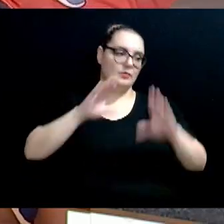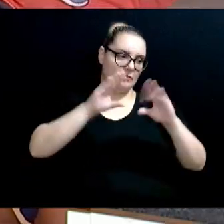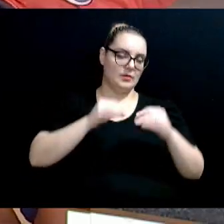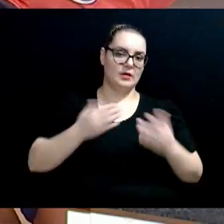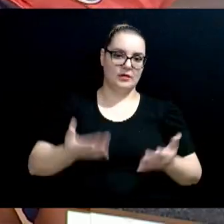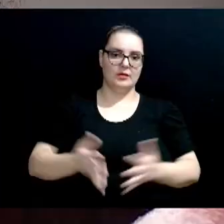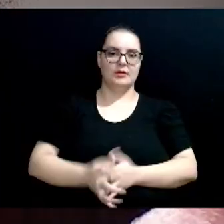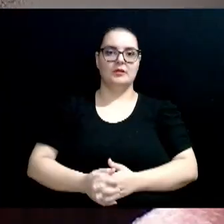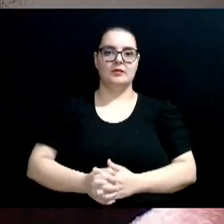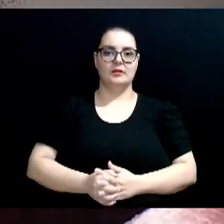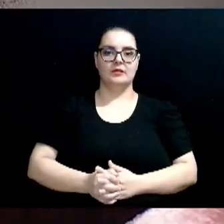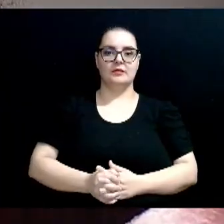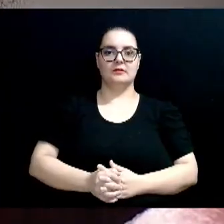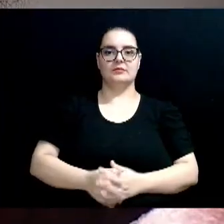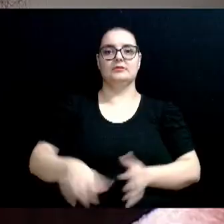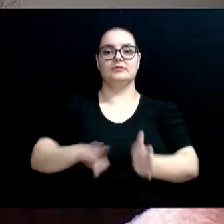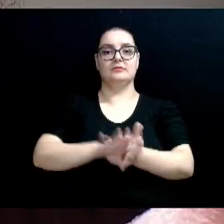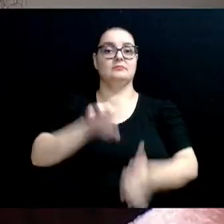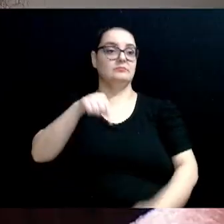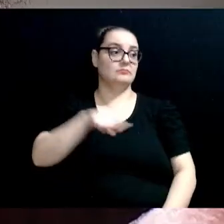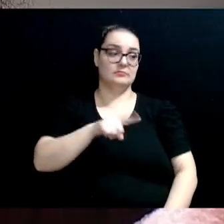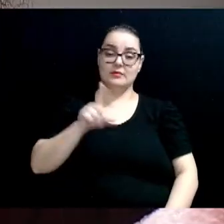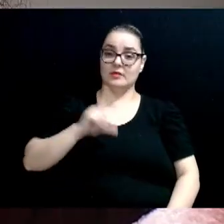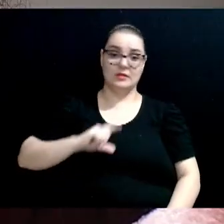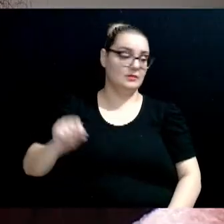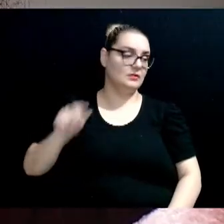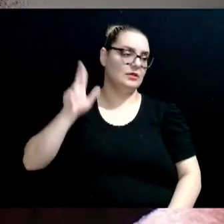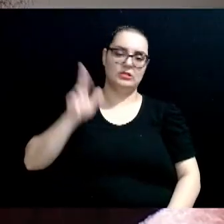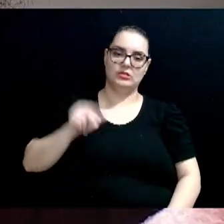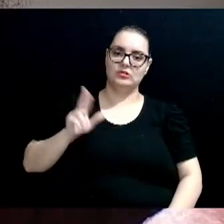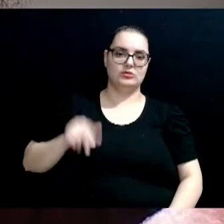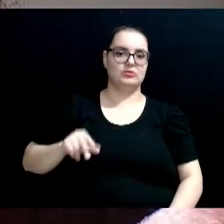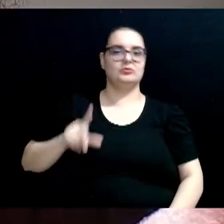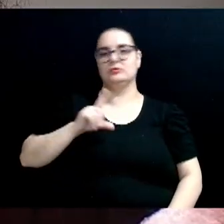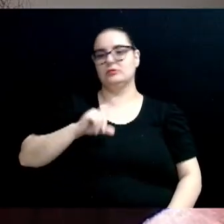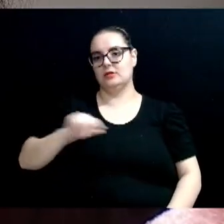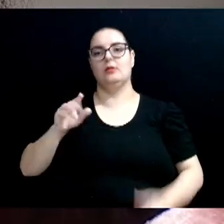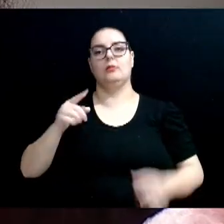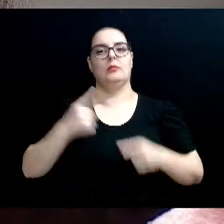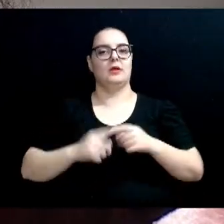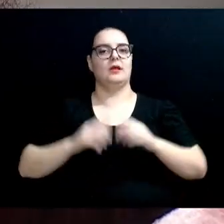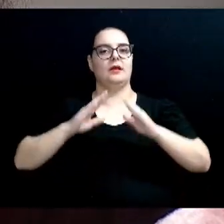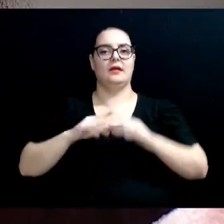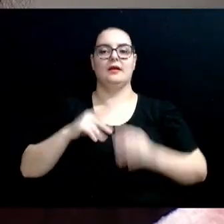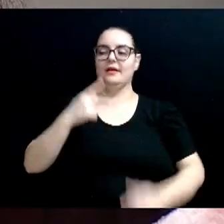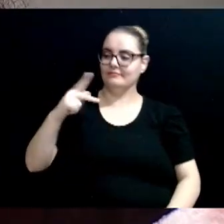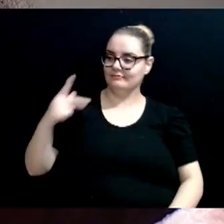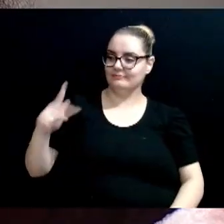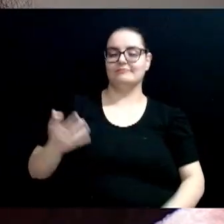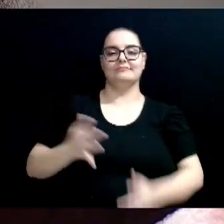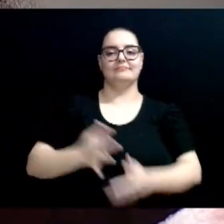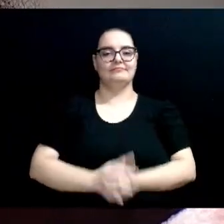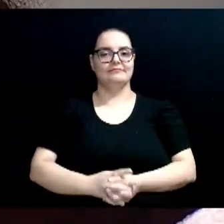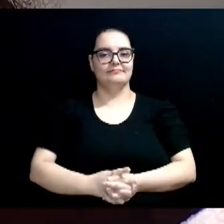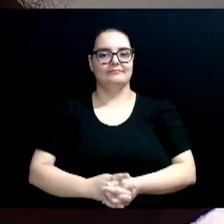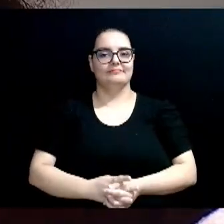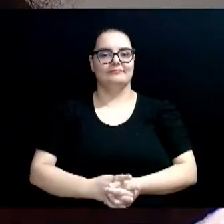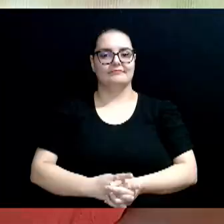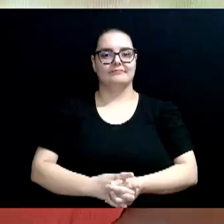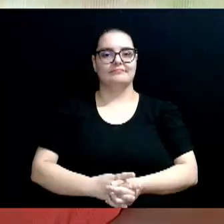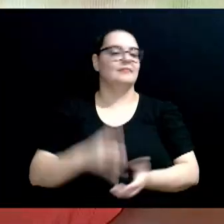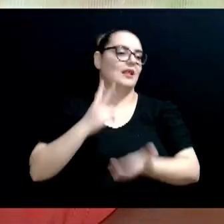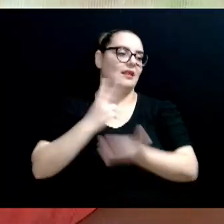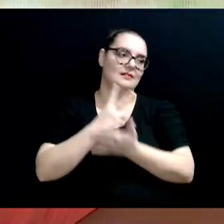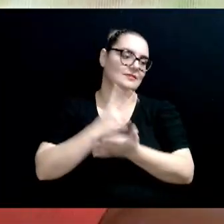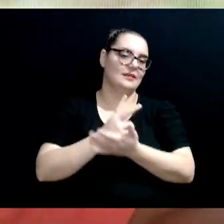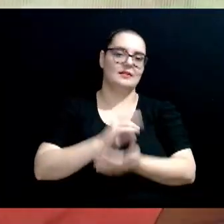E vieram para cá e não saíram e nunca mais vão sair, porque aqui é a casa deles para sempre. O